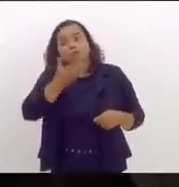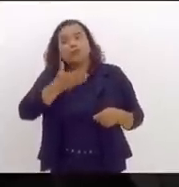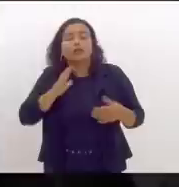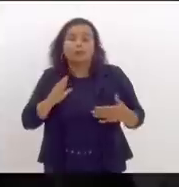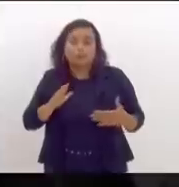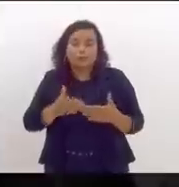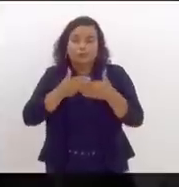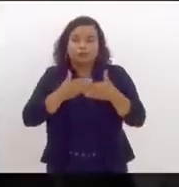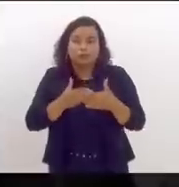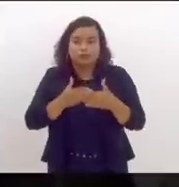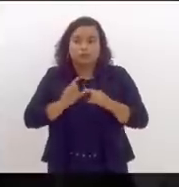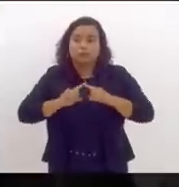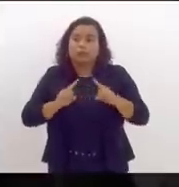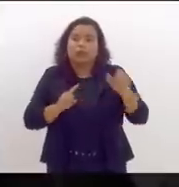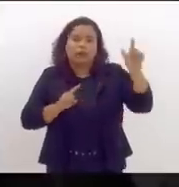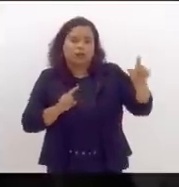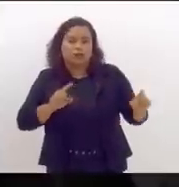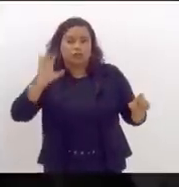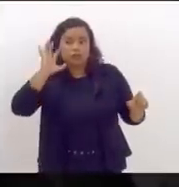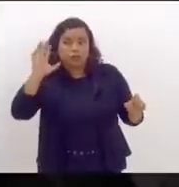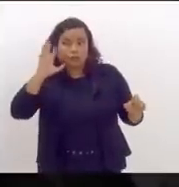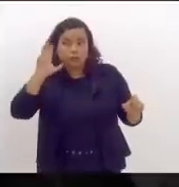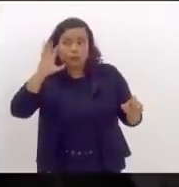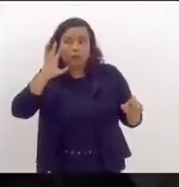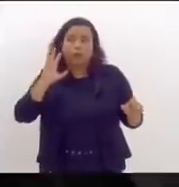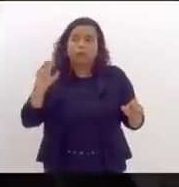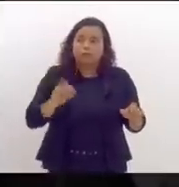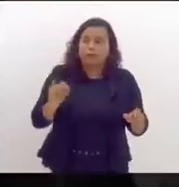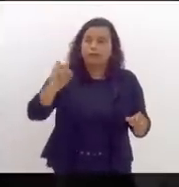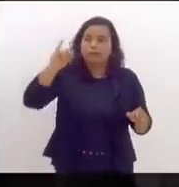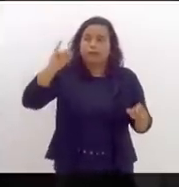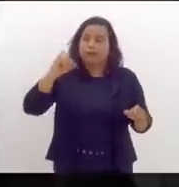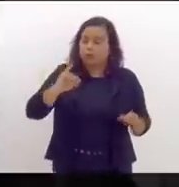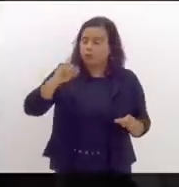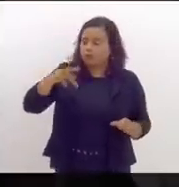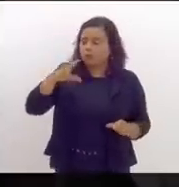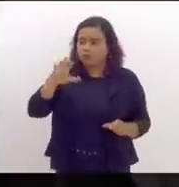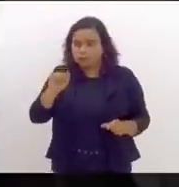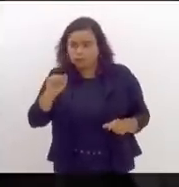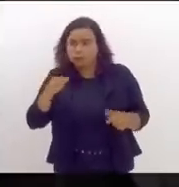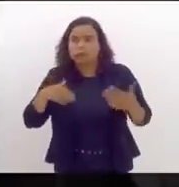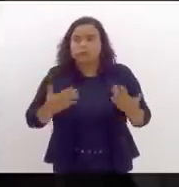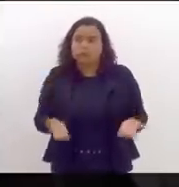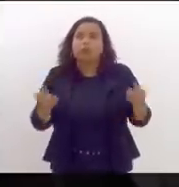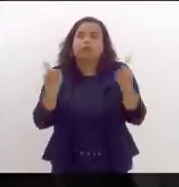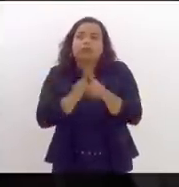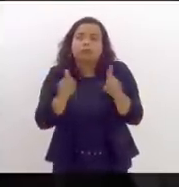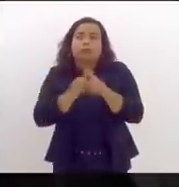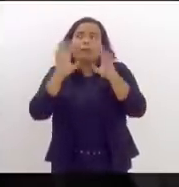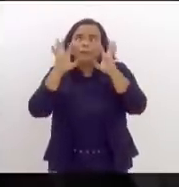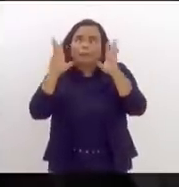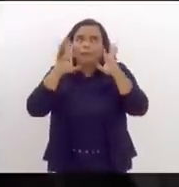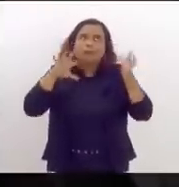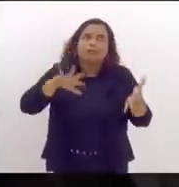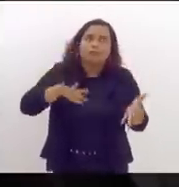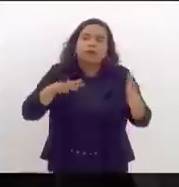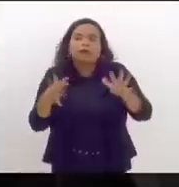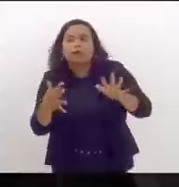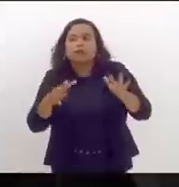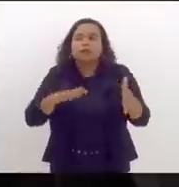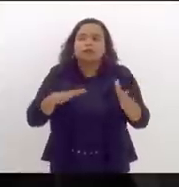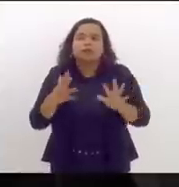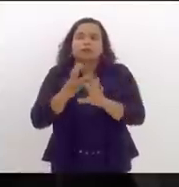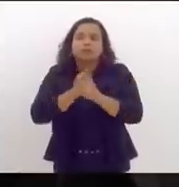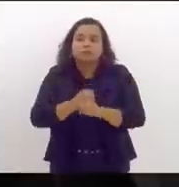mas como estimou a inflação pelo IPCA eu também posso estimar